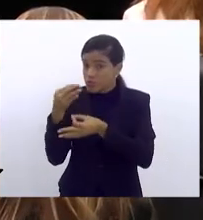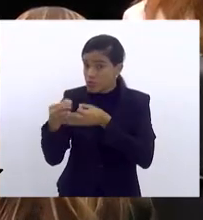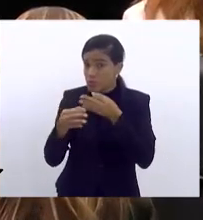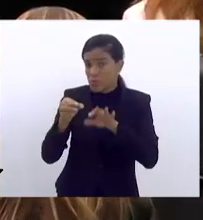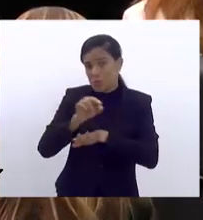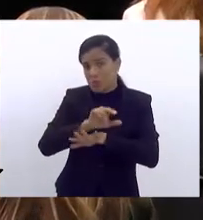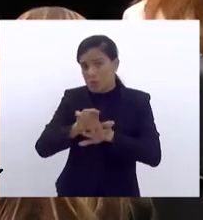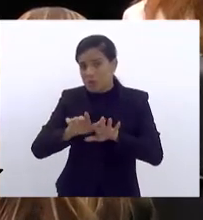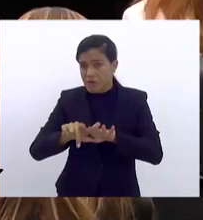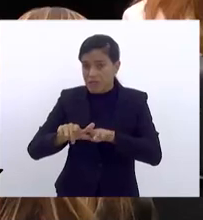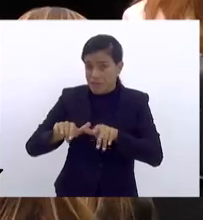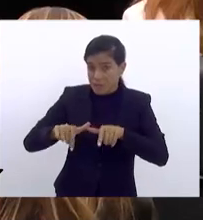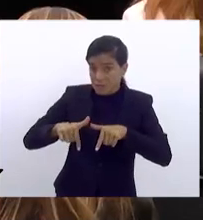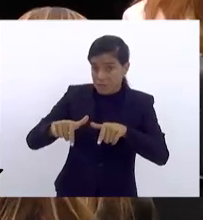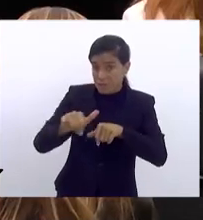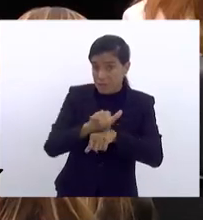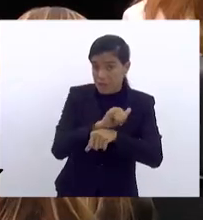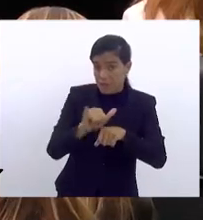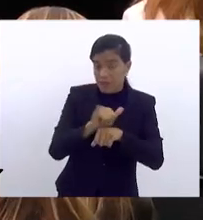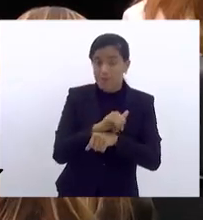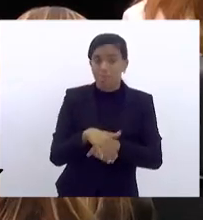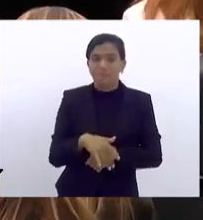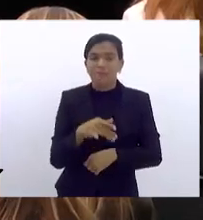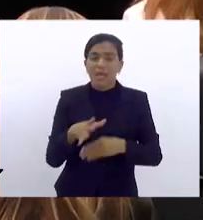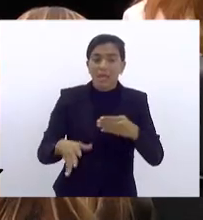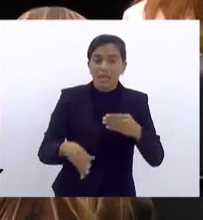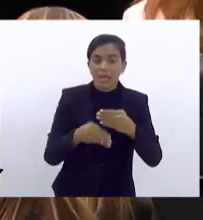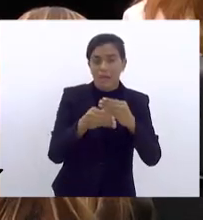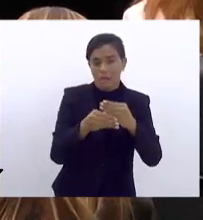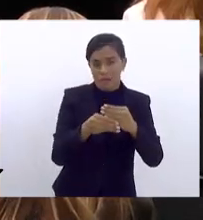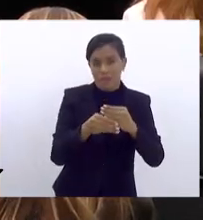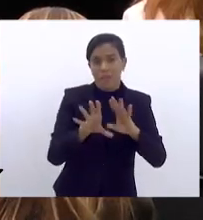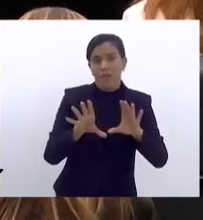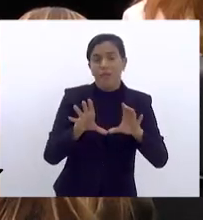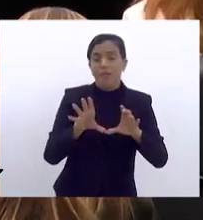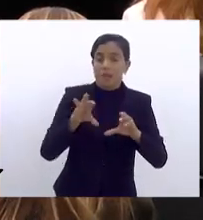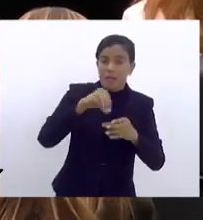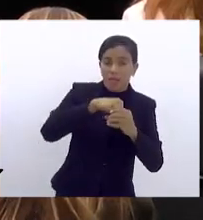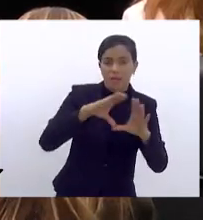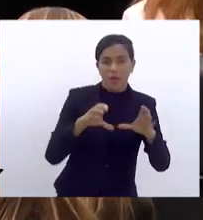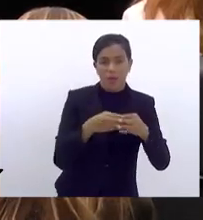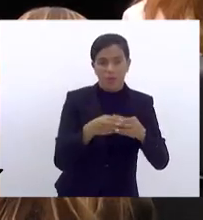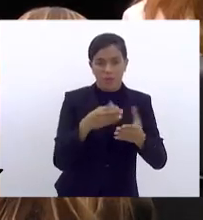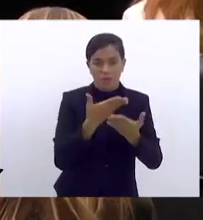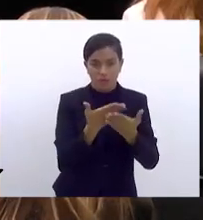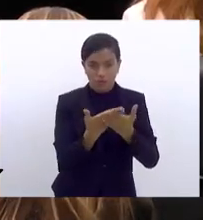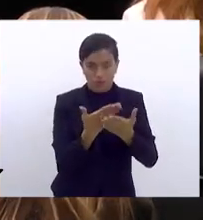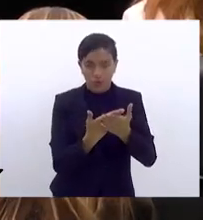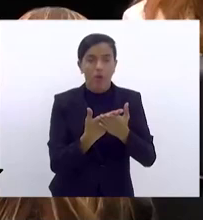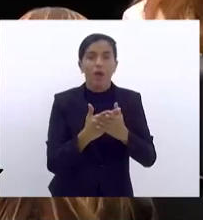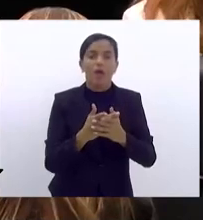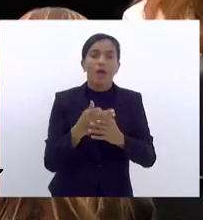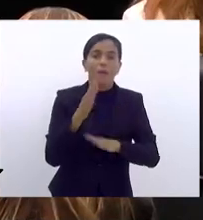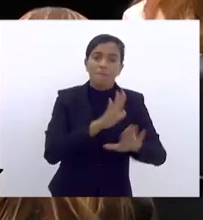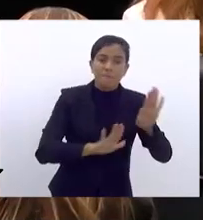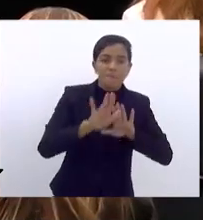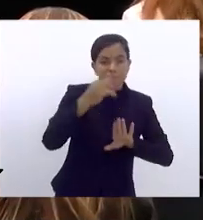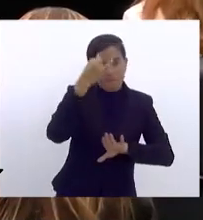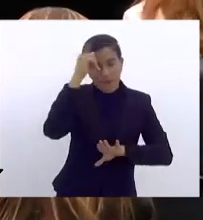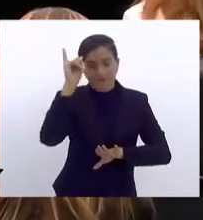diversas medidas dentre elas implementação da comunidade na comunidade escolar de medidas de prevenção de atos de violência